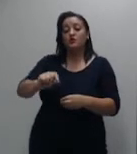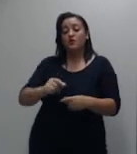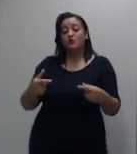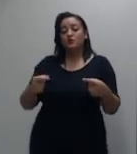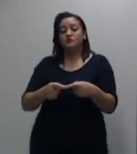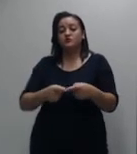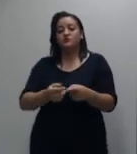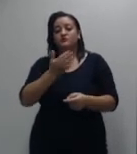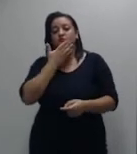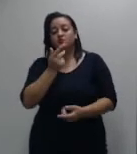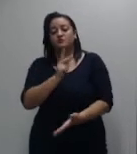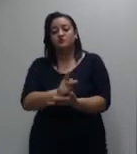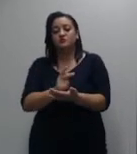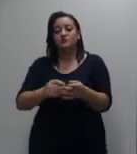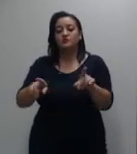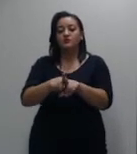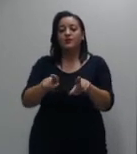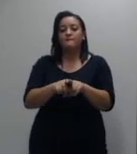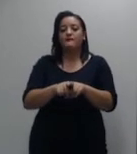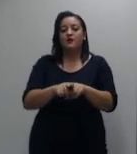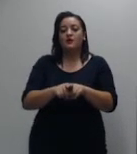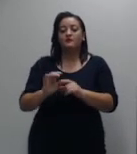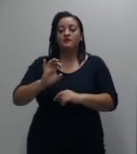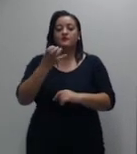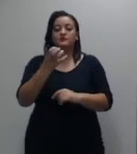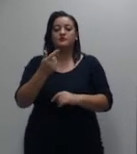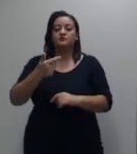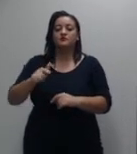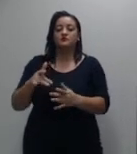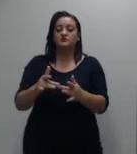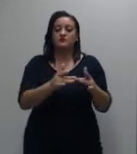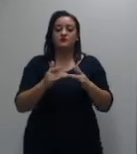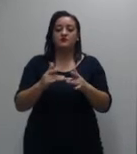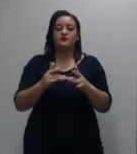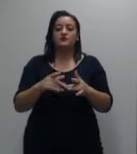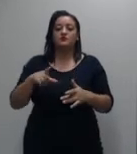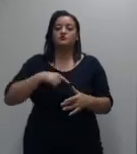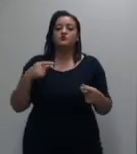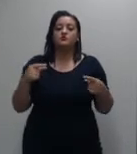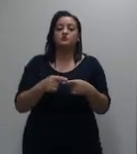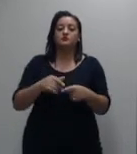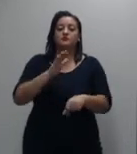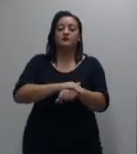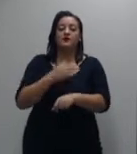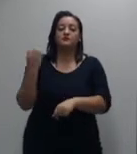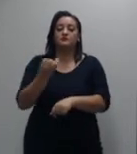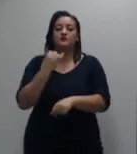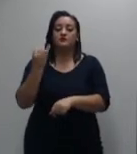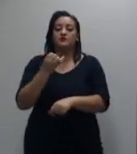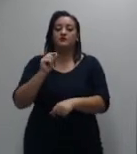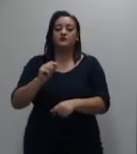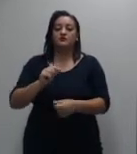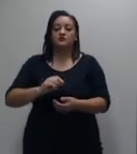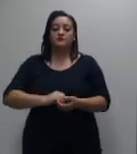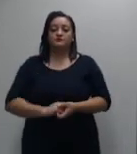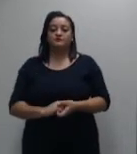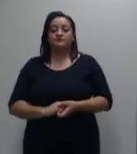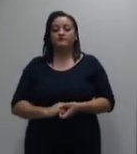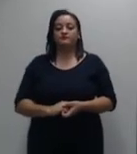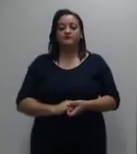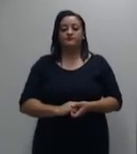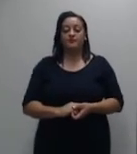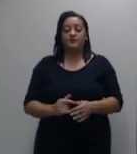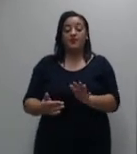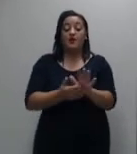desse pedido de homologação de decisão estrangeira tinha como objetivo principal e era